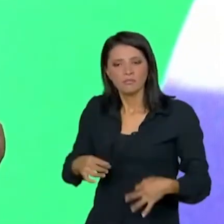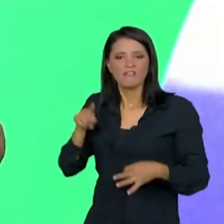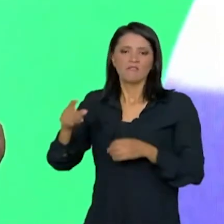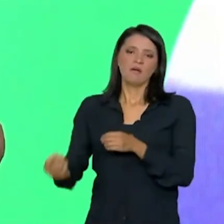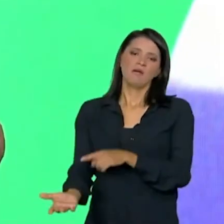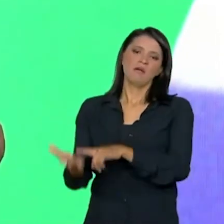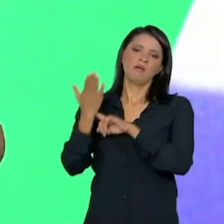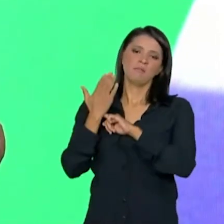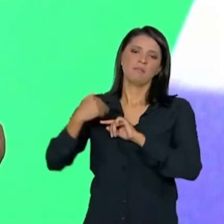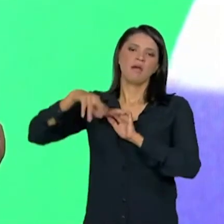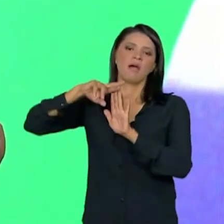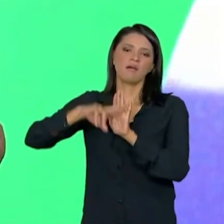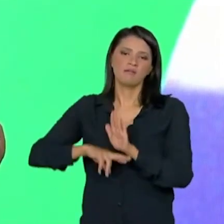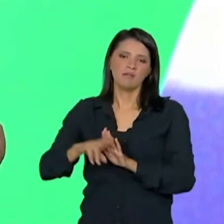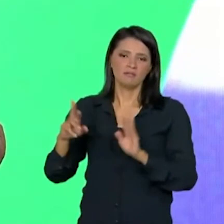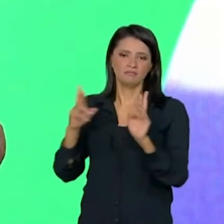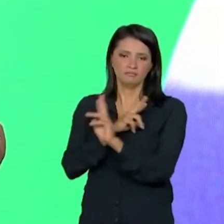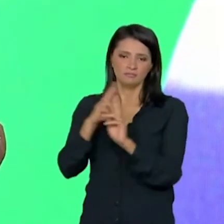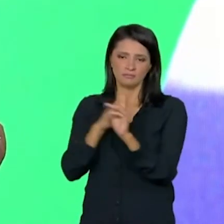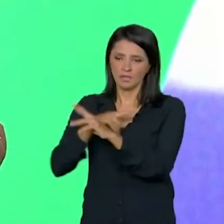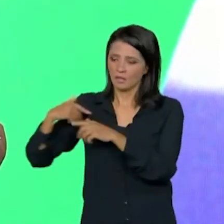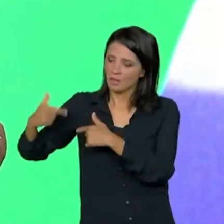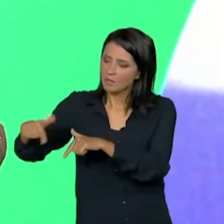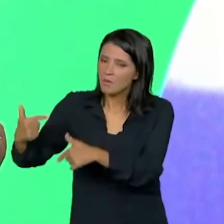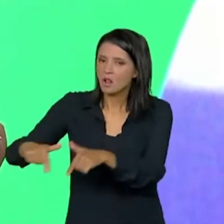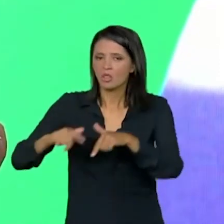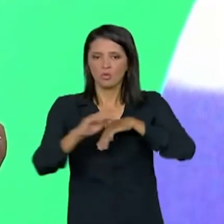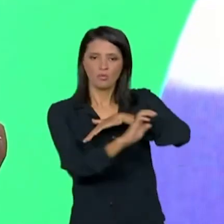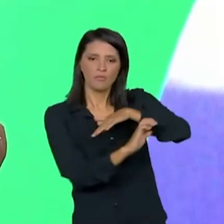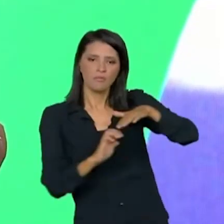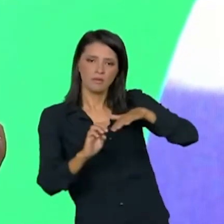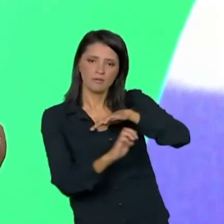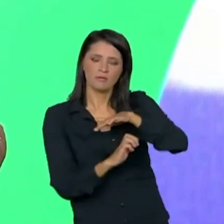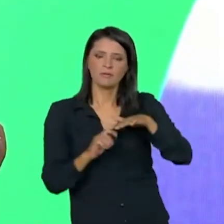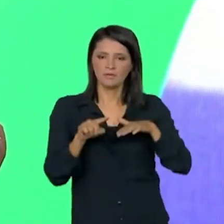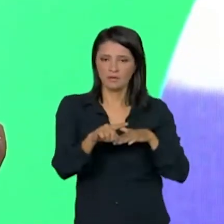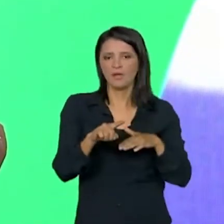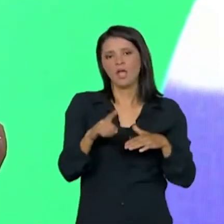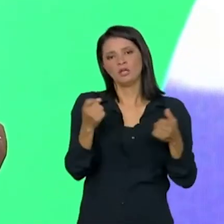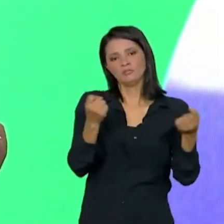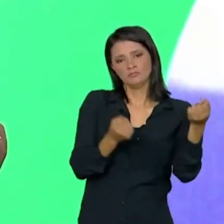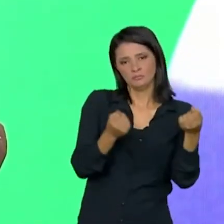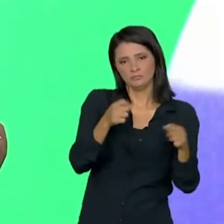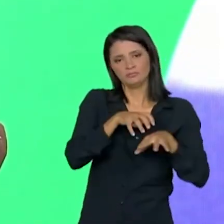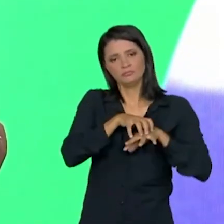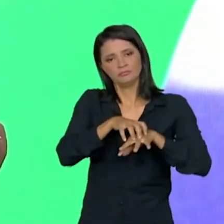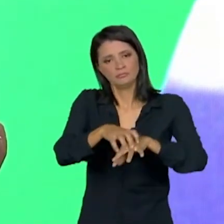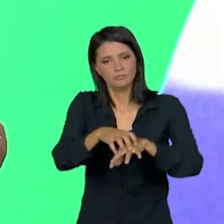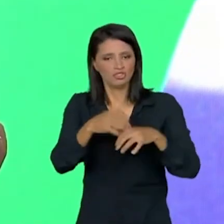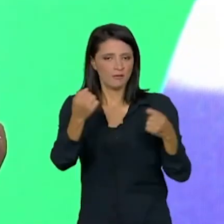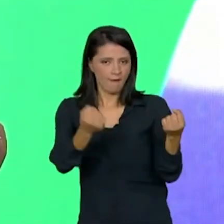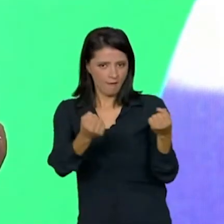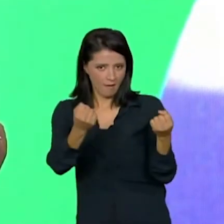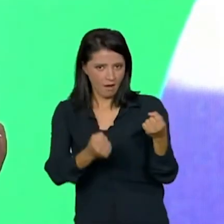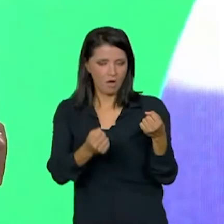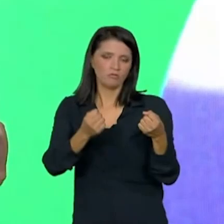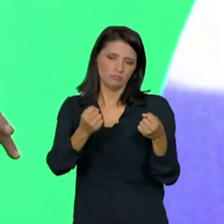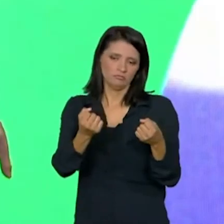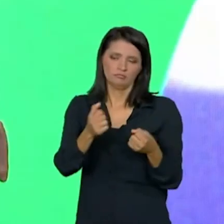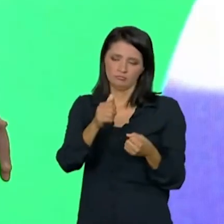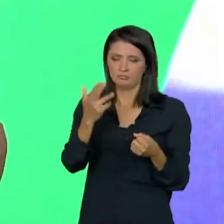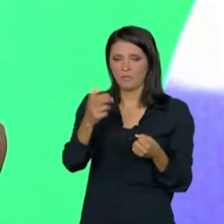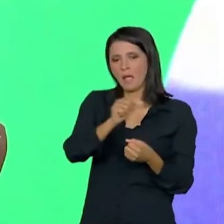regras das relações de trabalhadores e empregadores de transporte pessoas quatro rodas. Por que